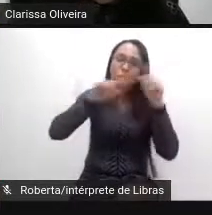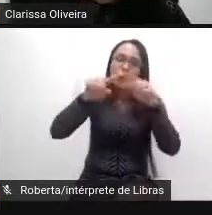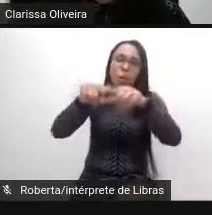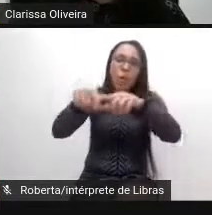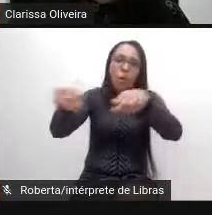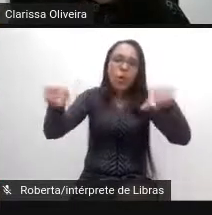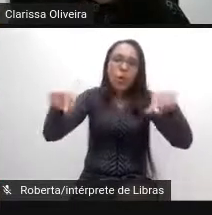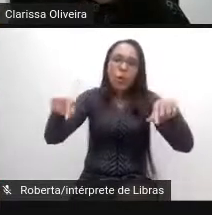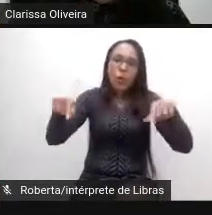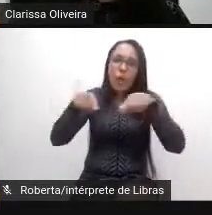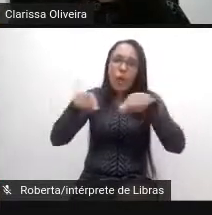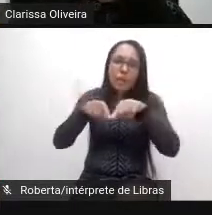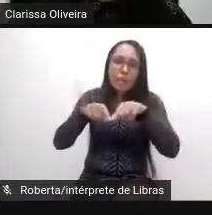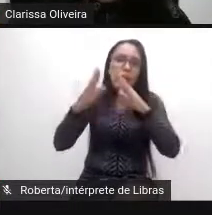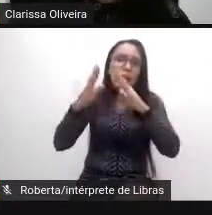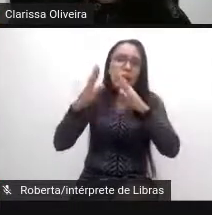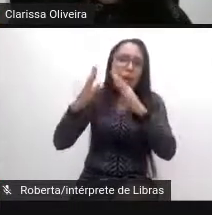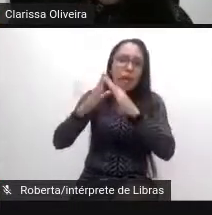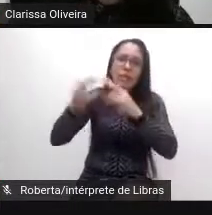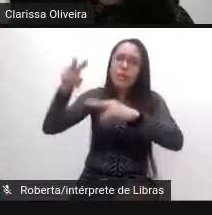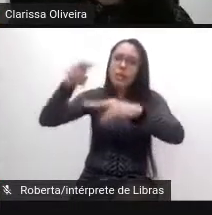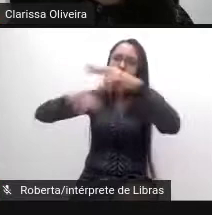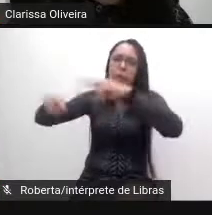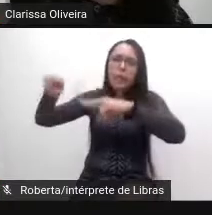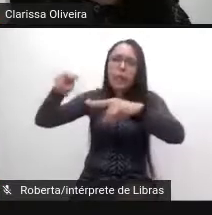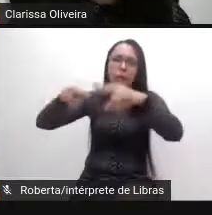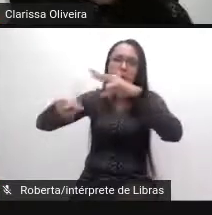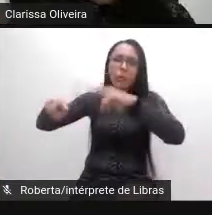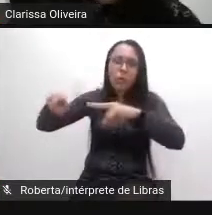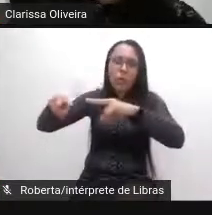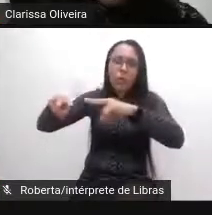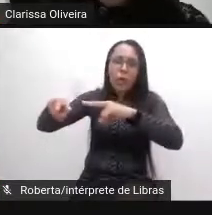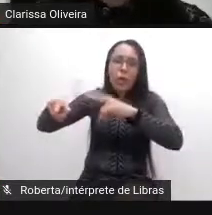ali, ventilado, para ir eliminando aquele vírus também.